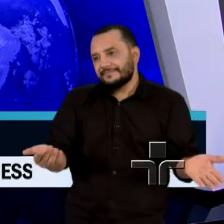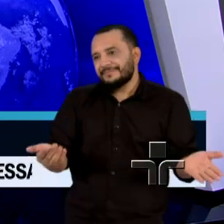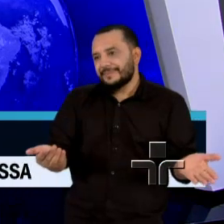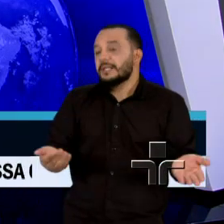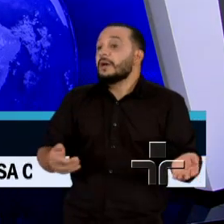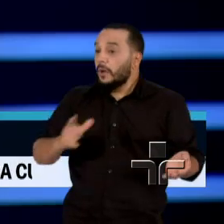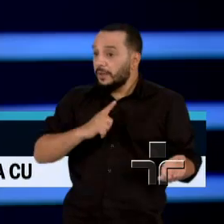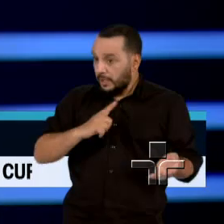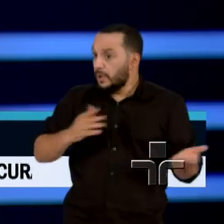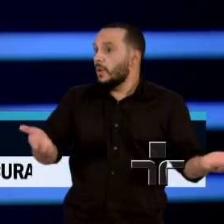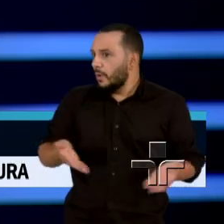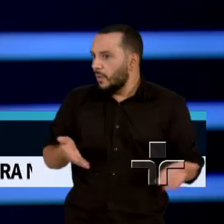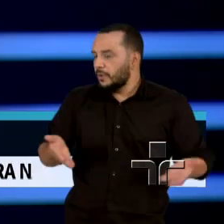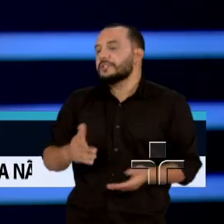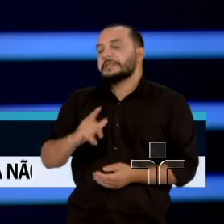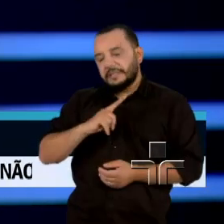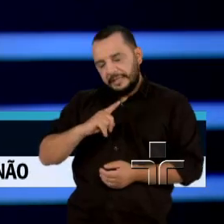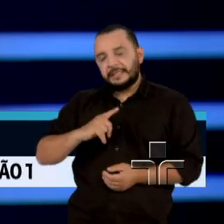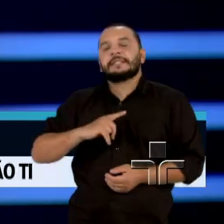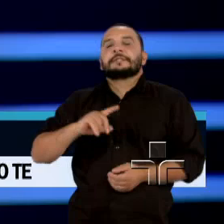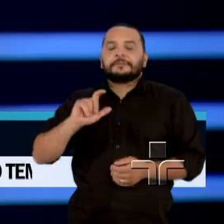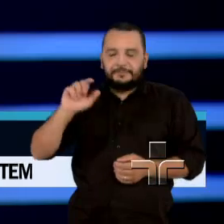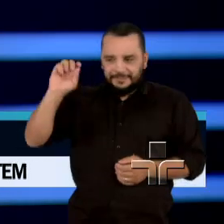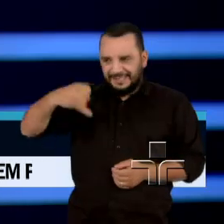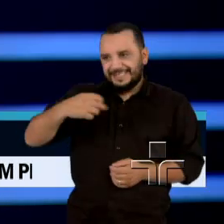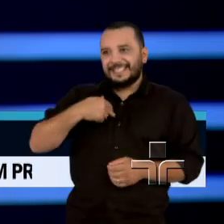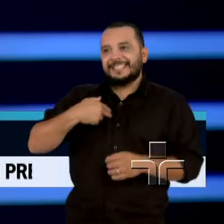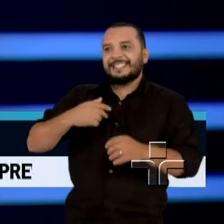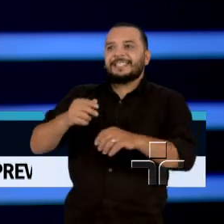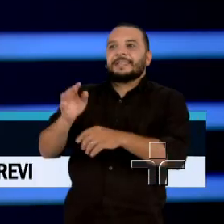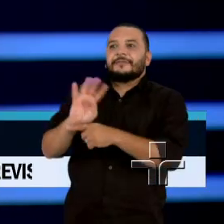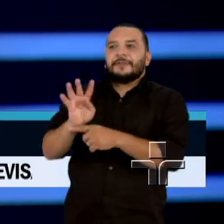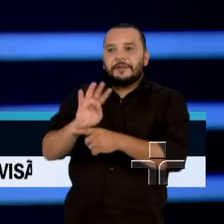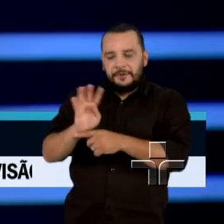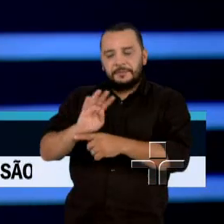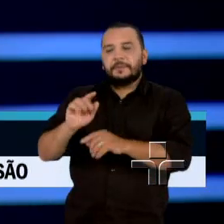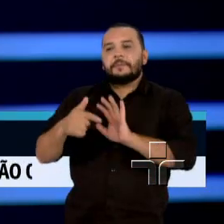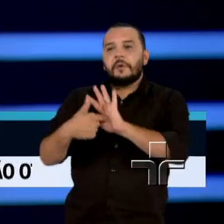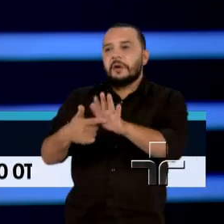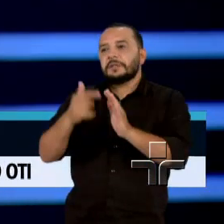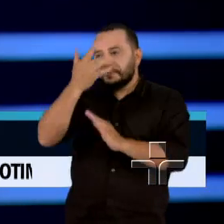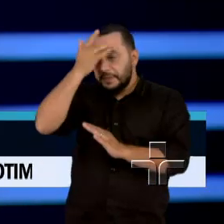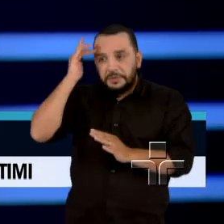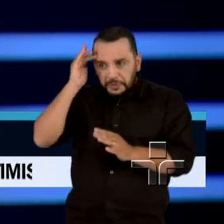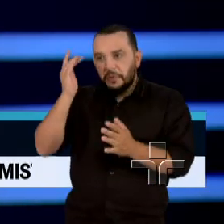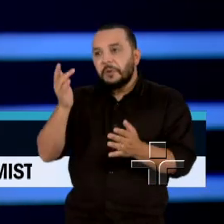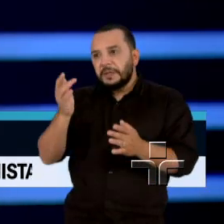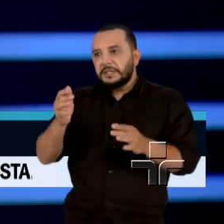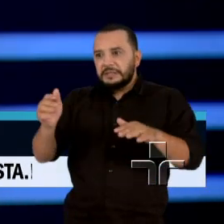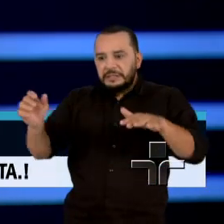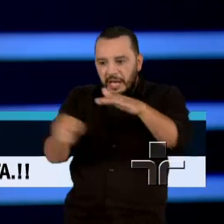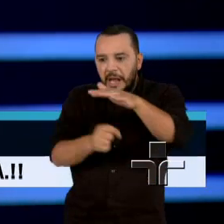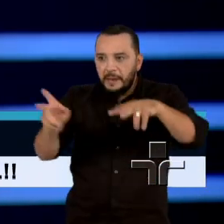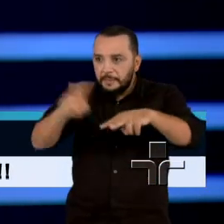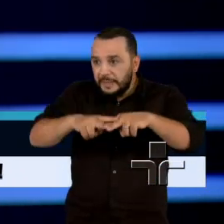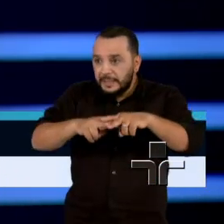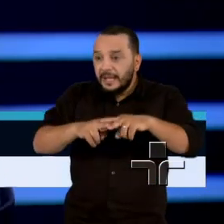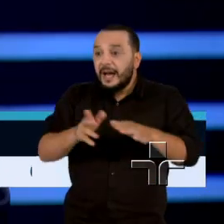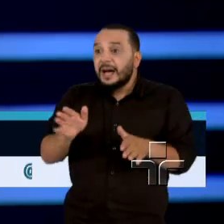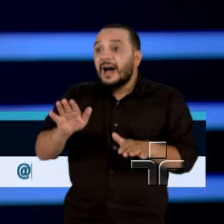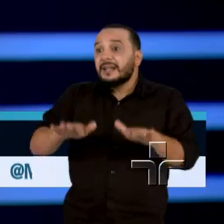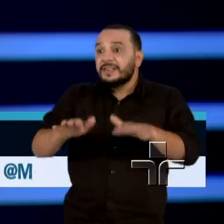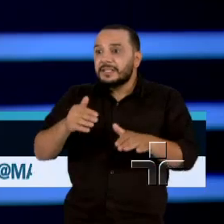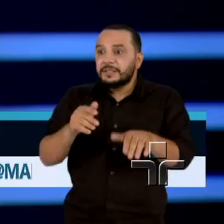continua tendo imagens... Aliás, você tem, paradoxalmente, nos últimos anos, até a prisão, o momento da prisão